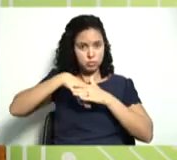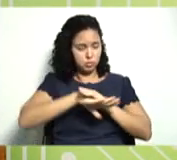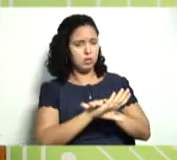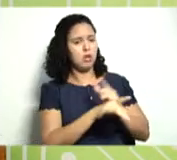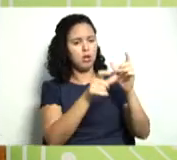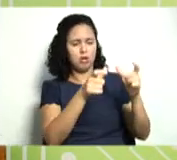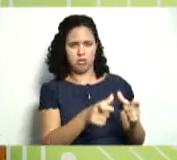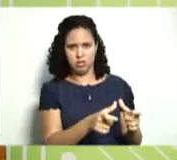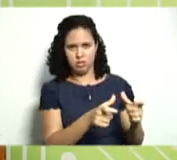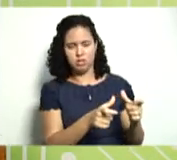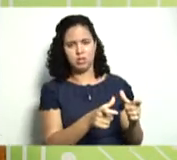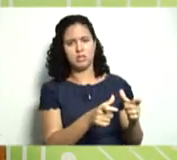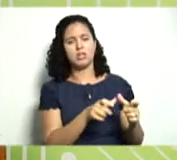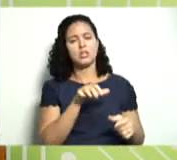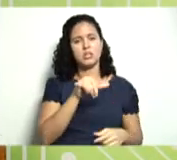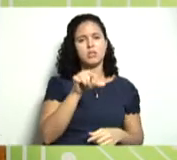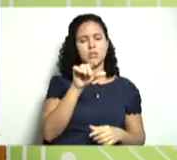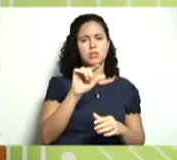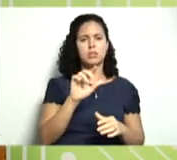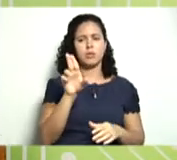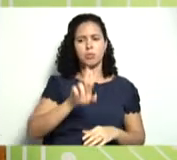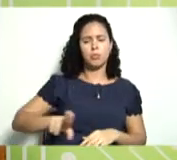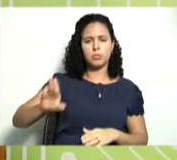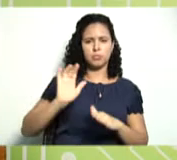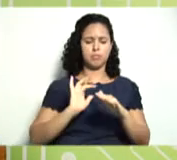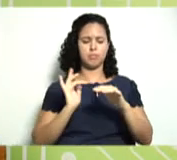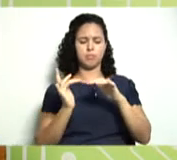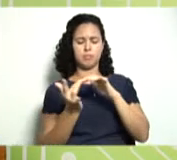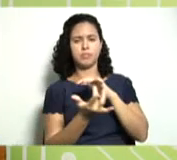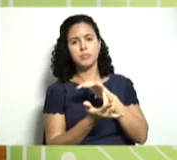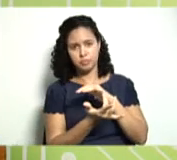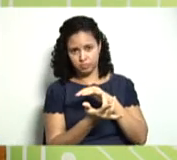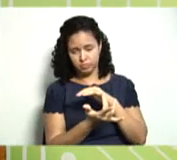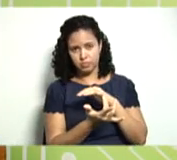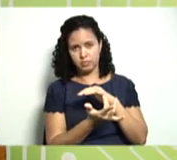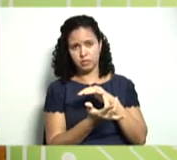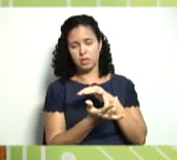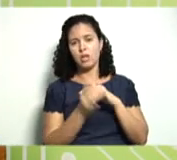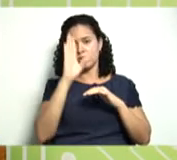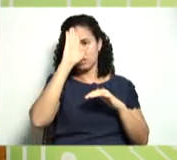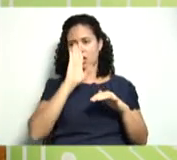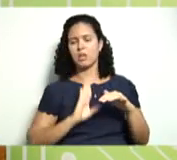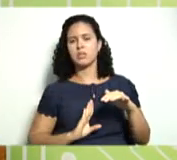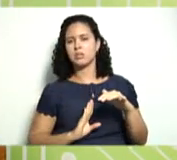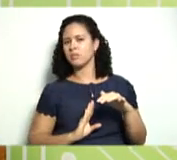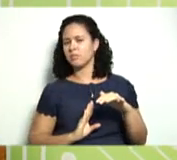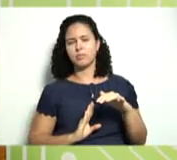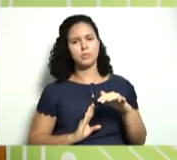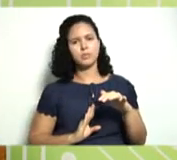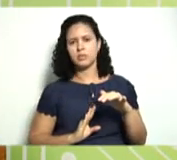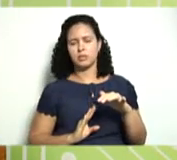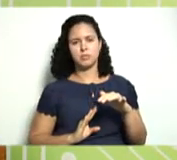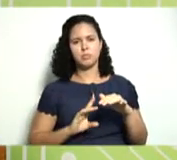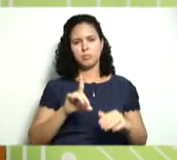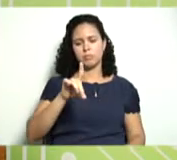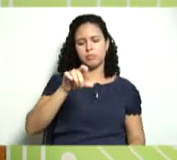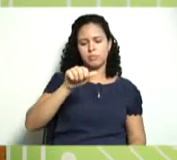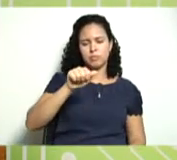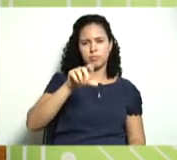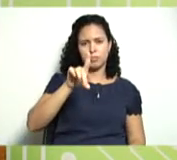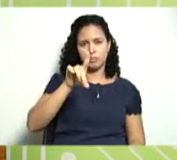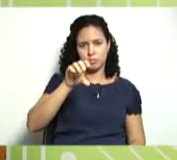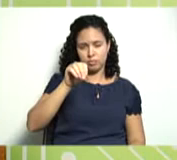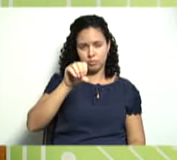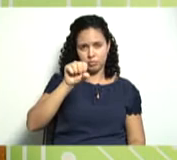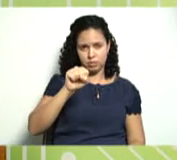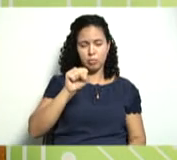você está utilizando uma rede social e fala assim autorizou nessa rede social ela é vem de graça pra mim esses dados ele pode em algum momento ser